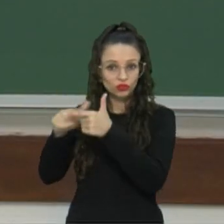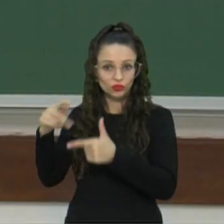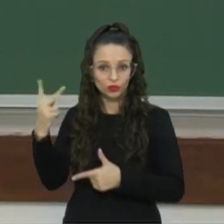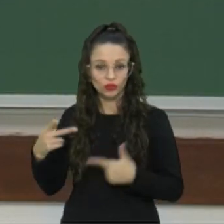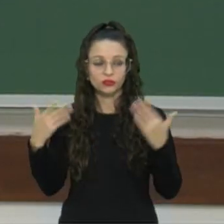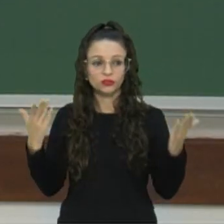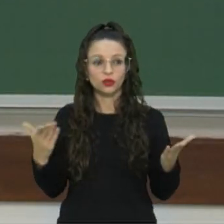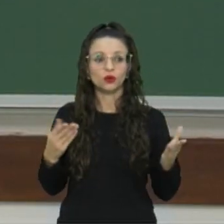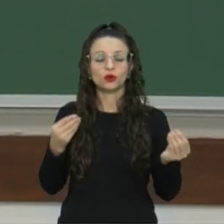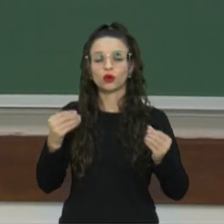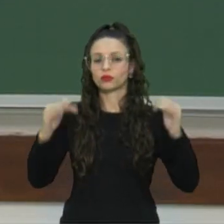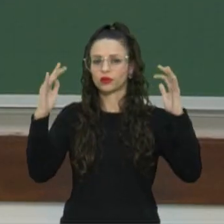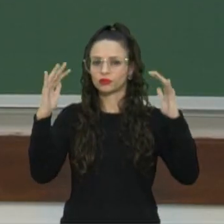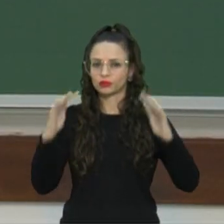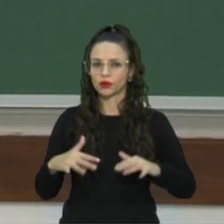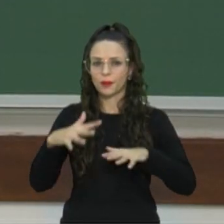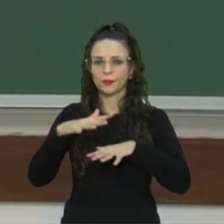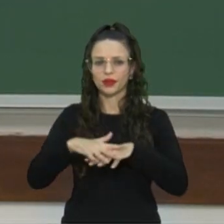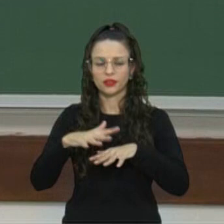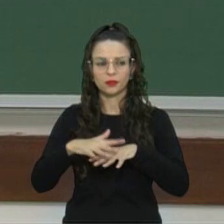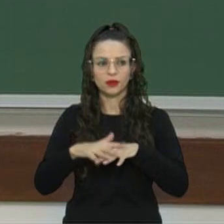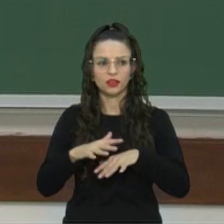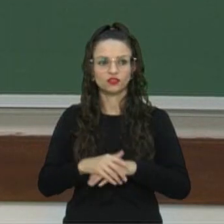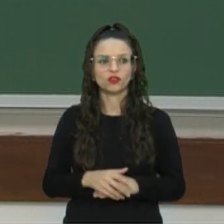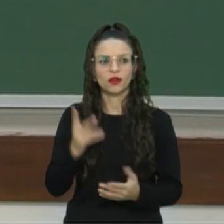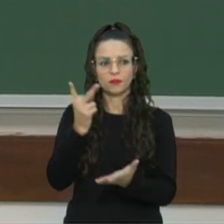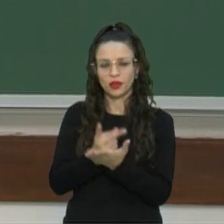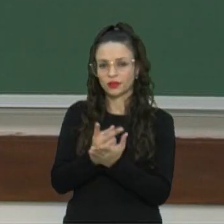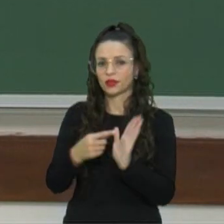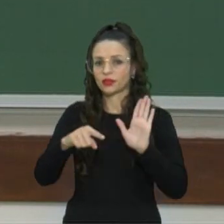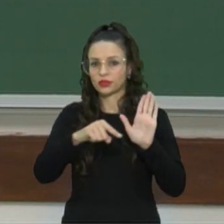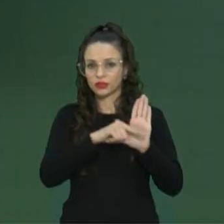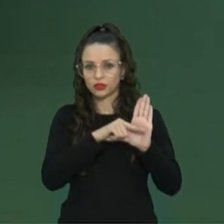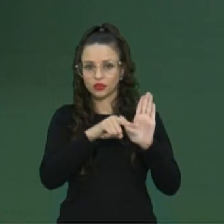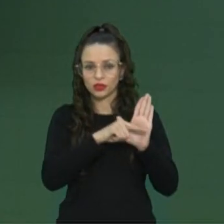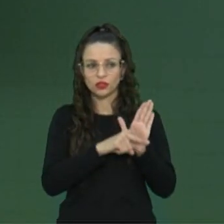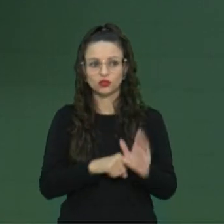Então, fazendo a nossa matemática aqui, o valor se mantém negativo,